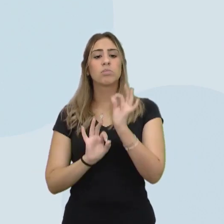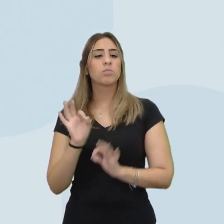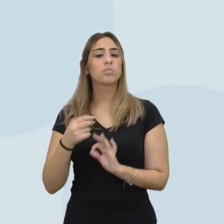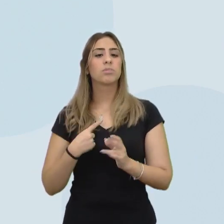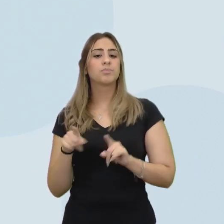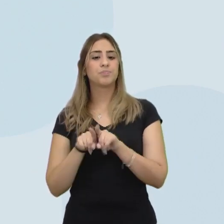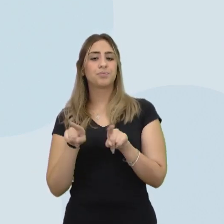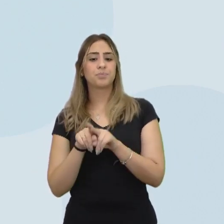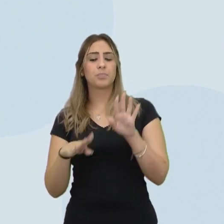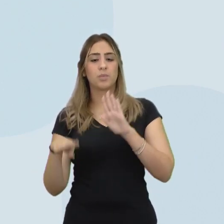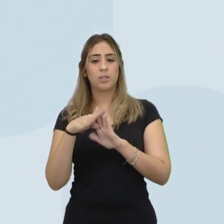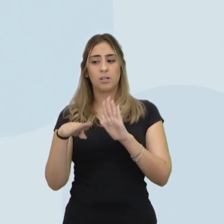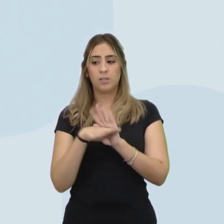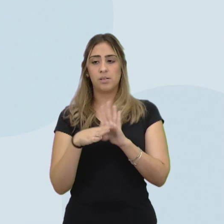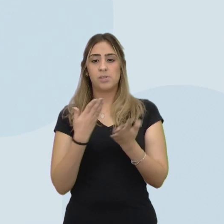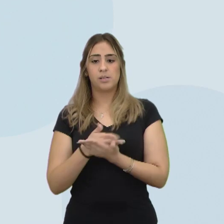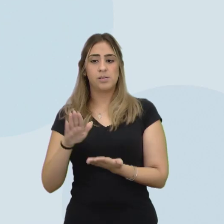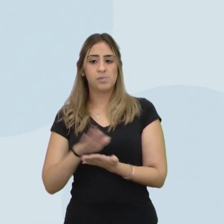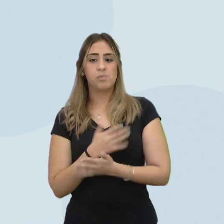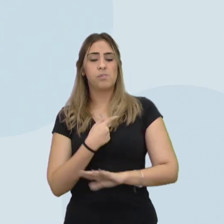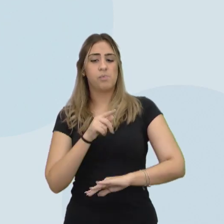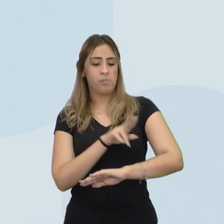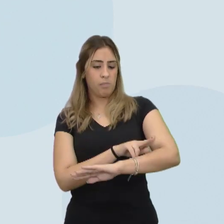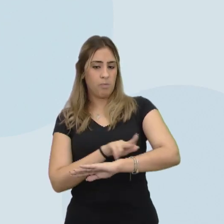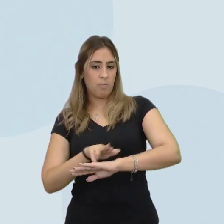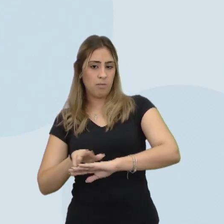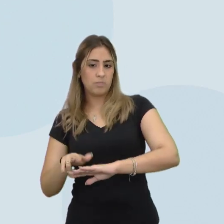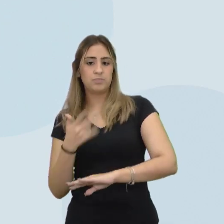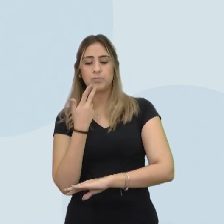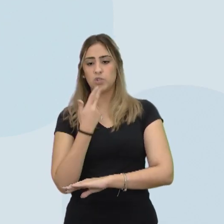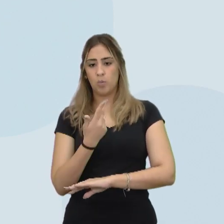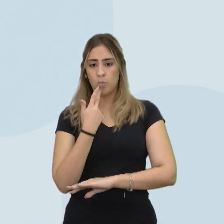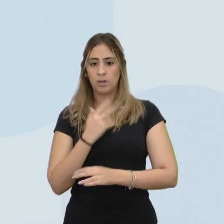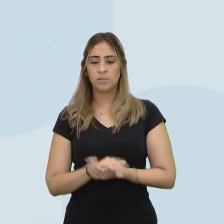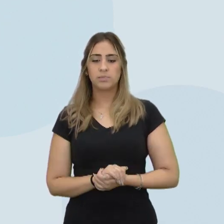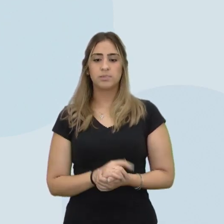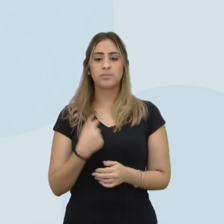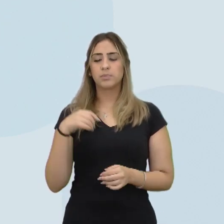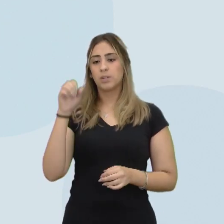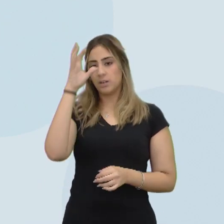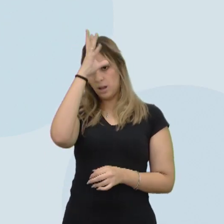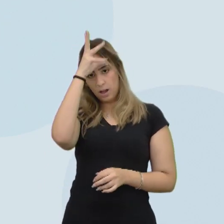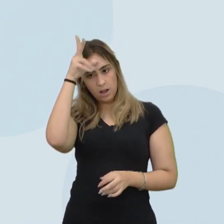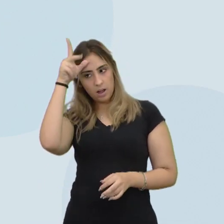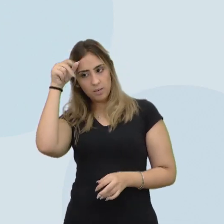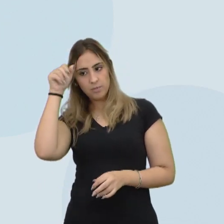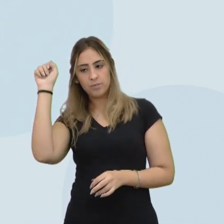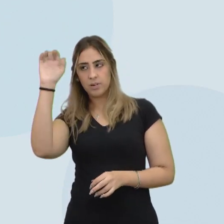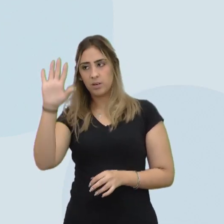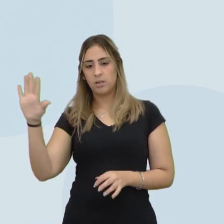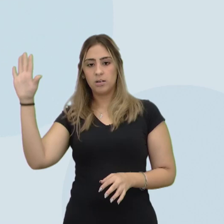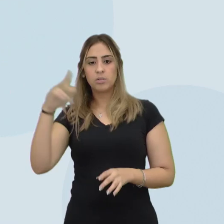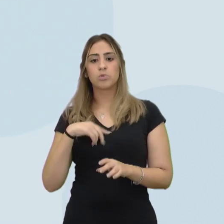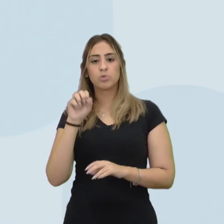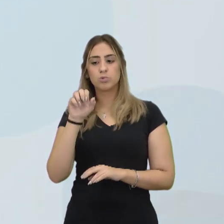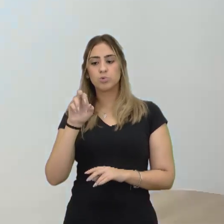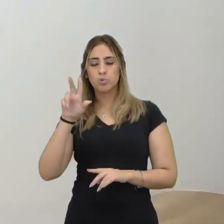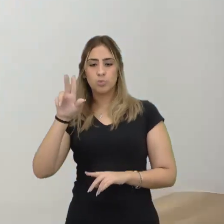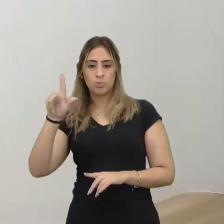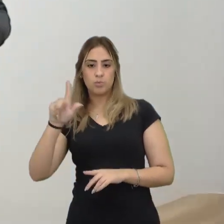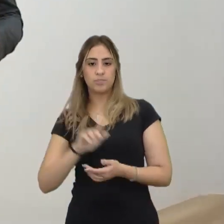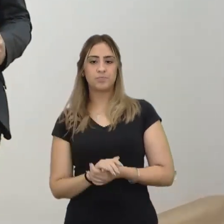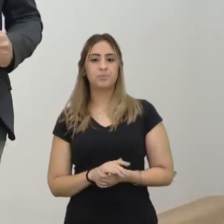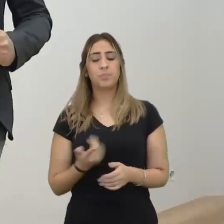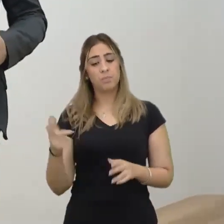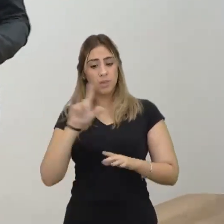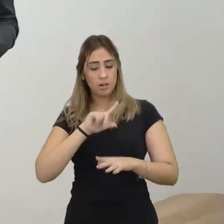de segregação racial e debater tal questão na África do Sul. Antes de ir por conteúdo, volta aqui